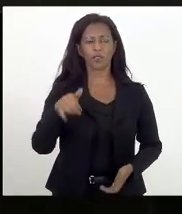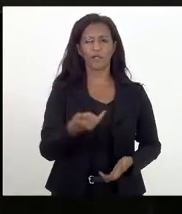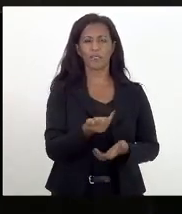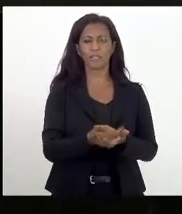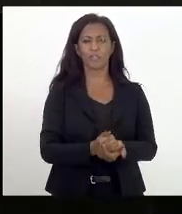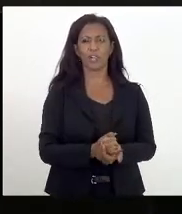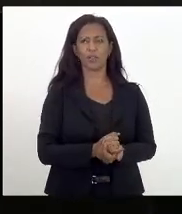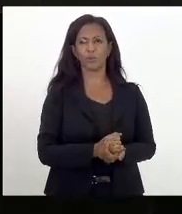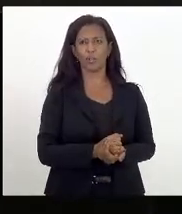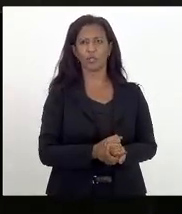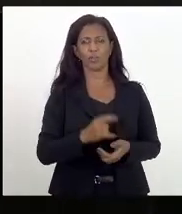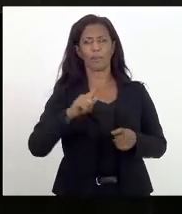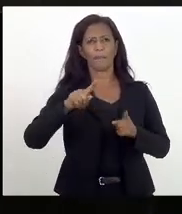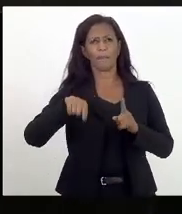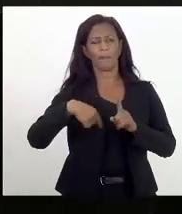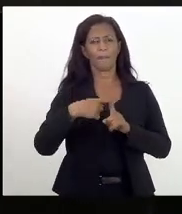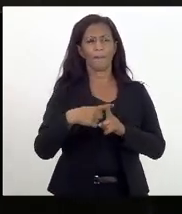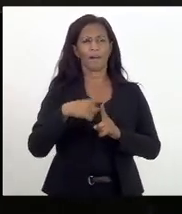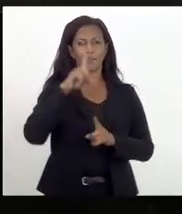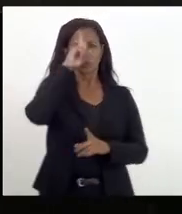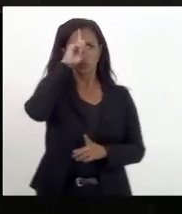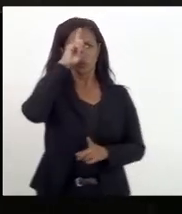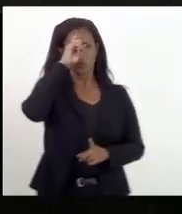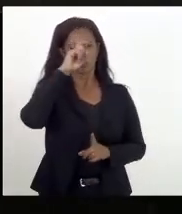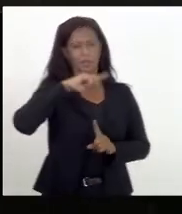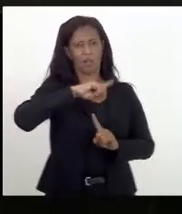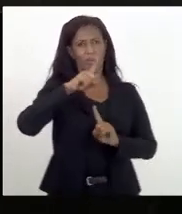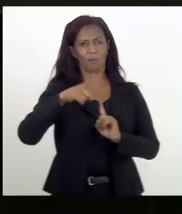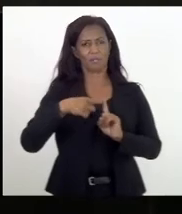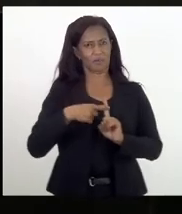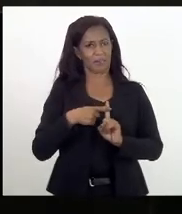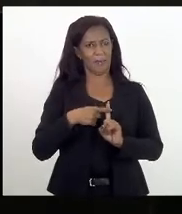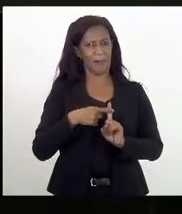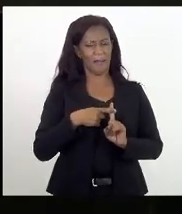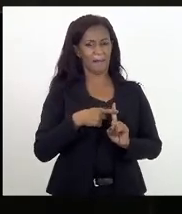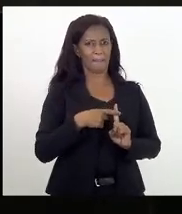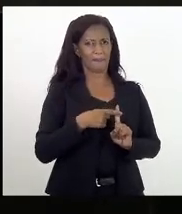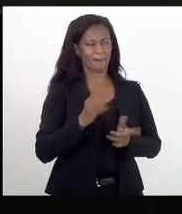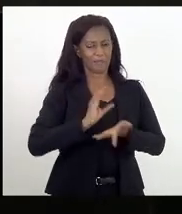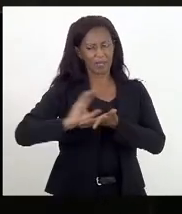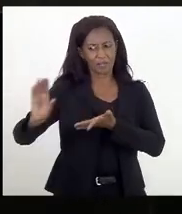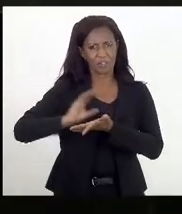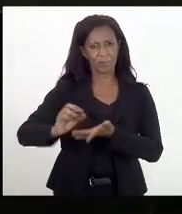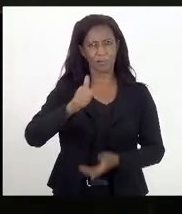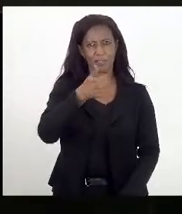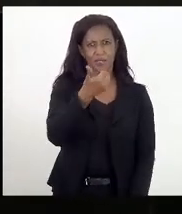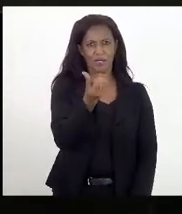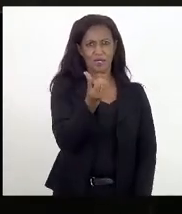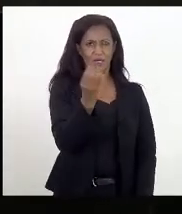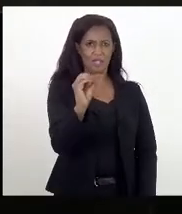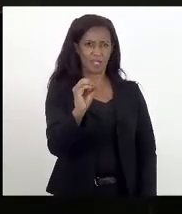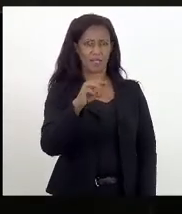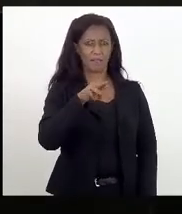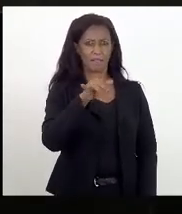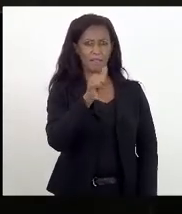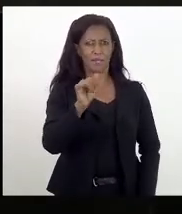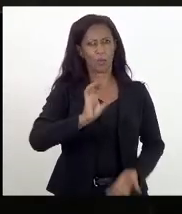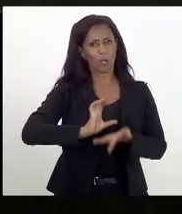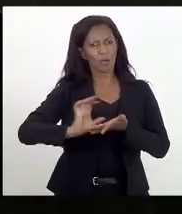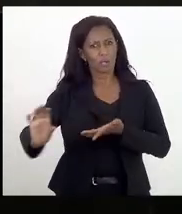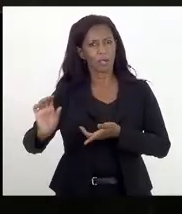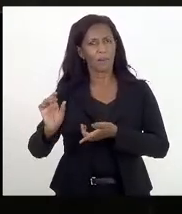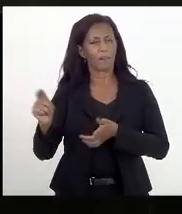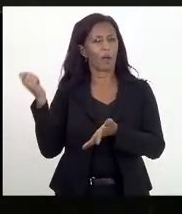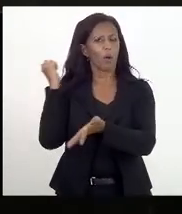mais maternidade verba para as maternidades municipais investimento de 160 milhões recursos usados para